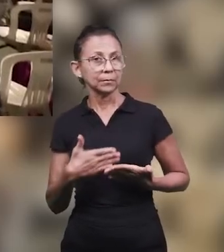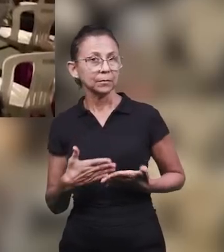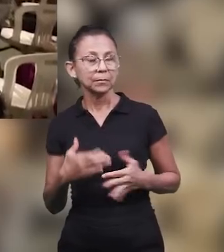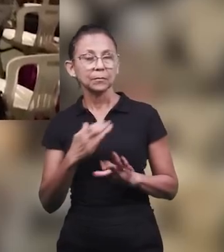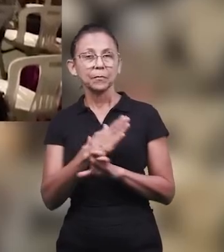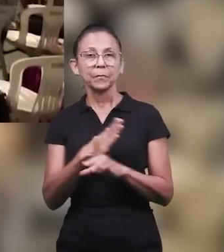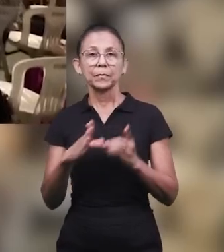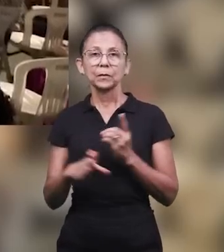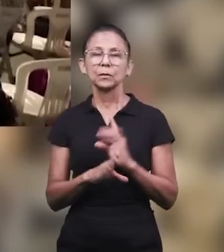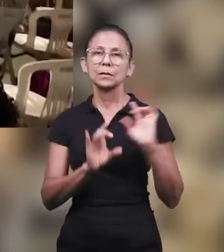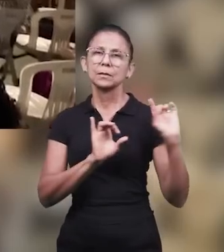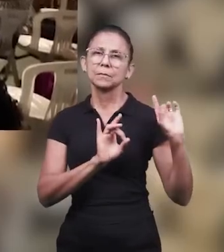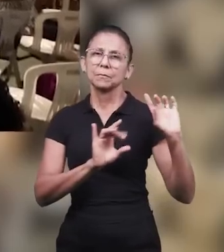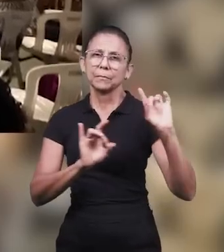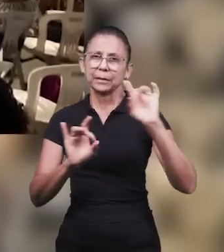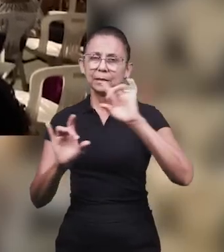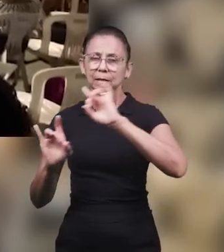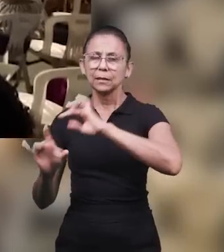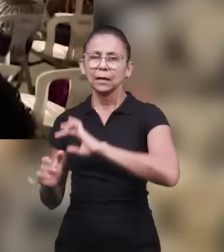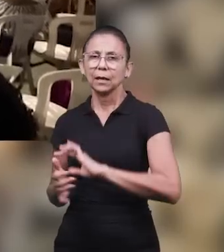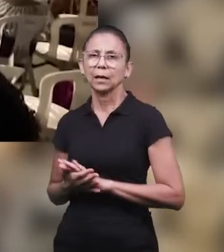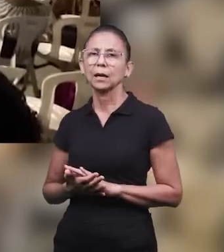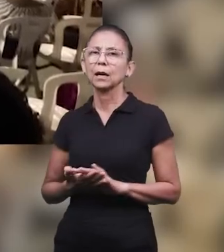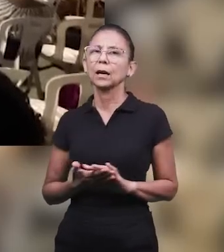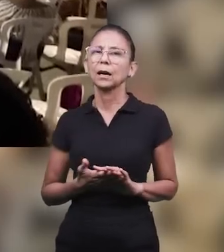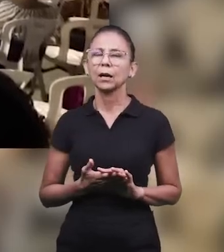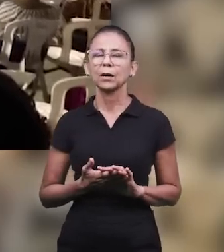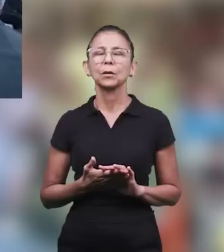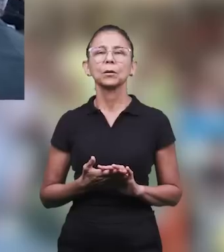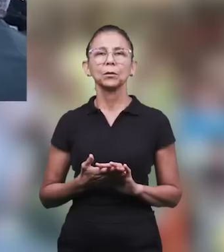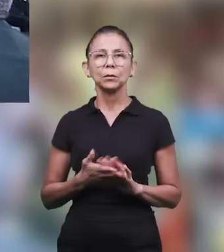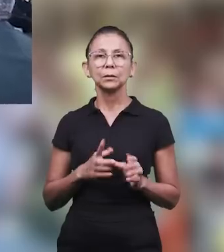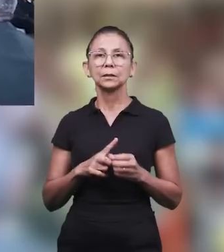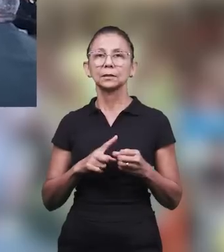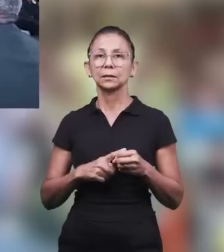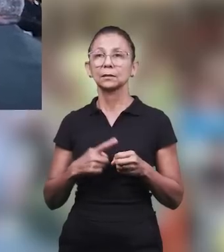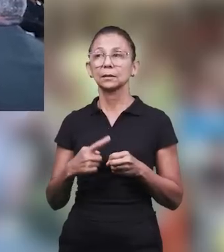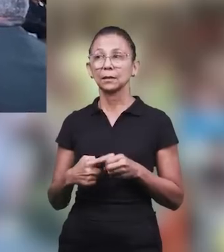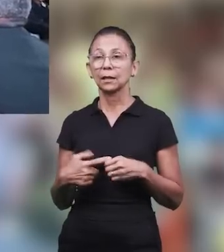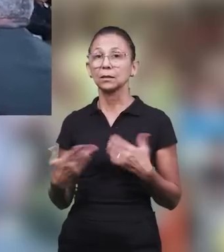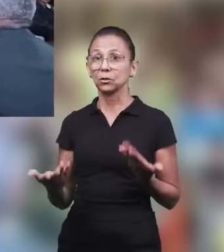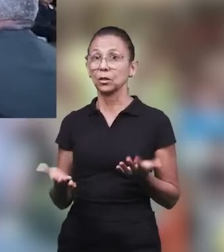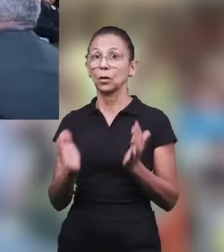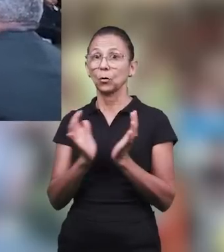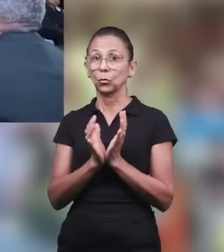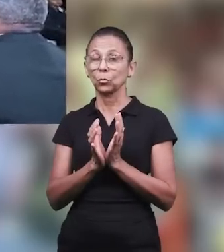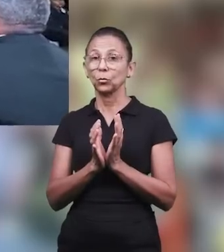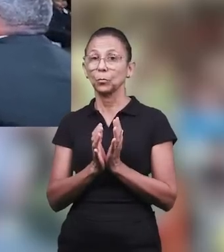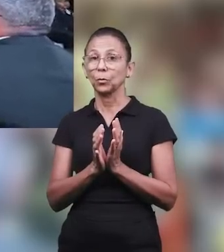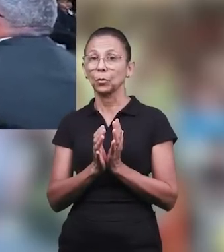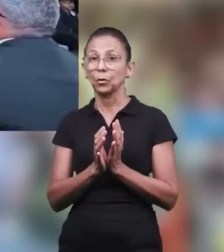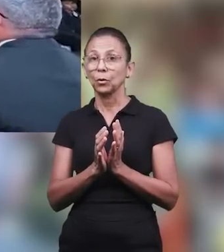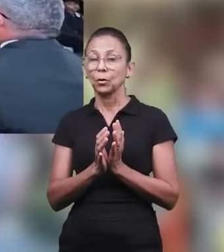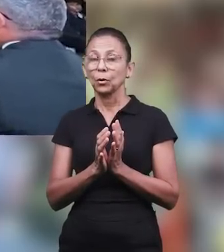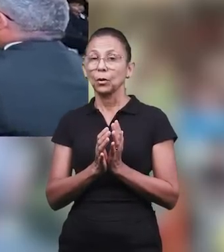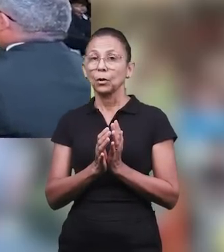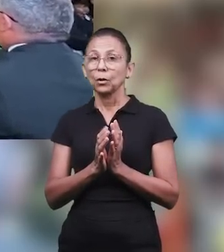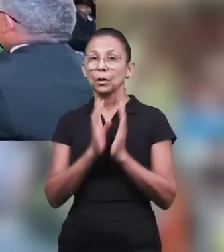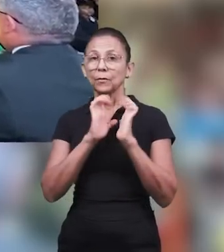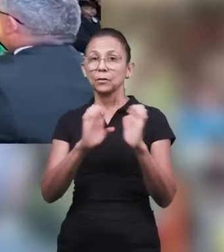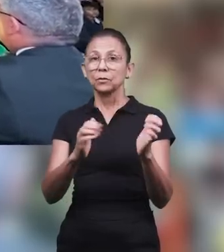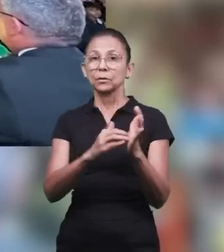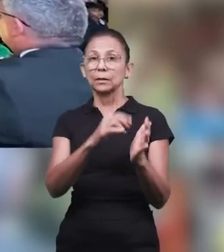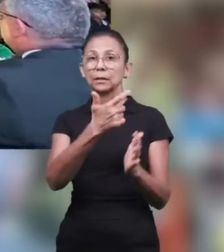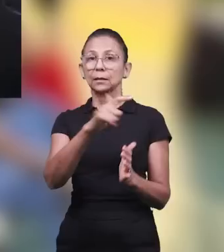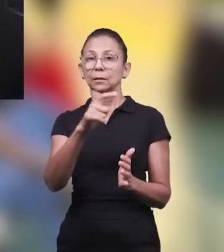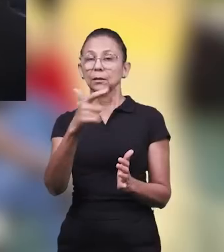culto especial na cidade de Januária, Minas Gerais, com um culto especial do Grupo Evangelho Sem Fronteiras, que reuniram